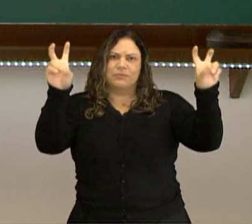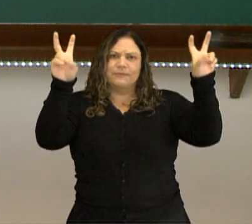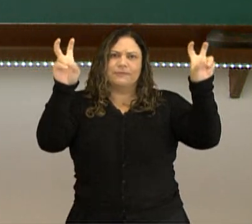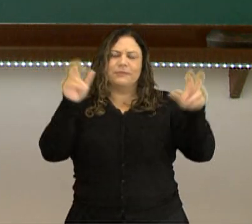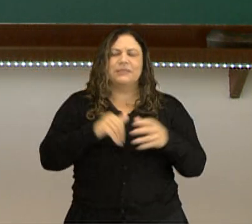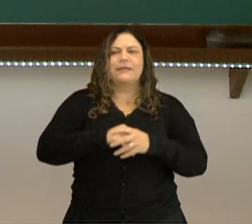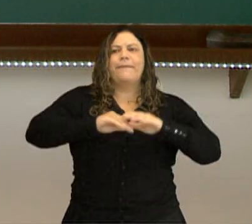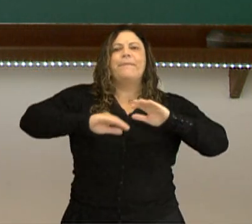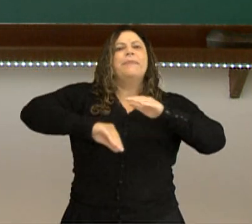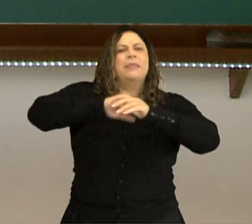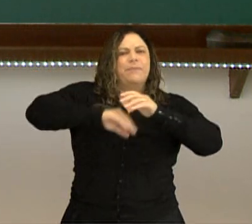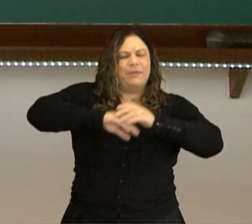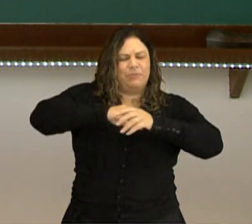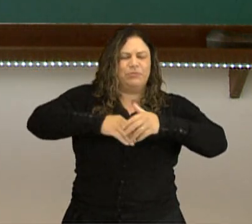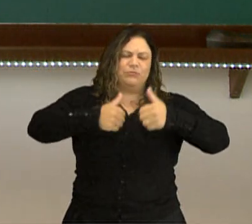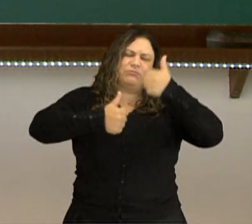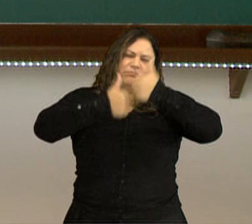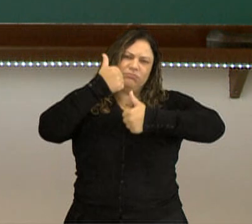partida de futebol,